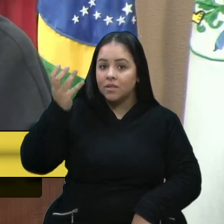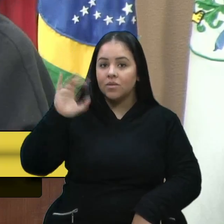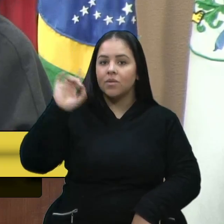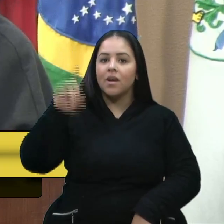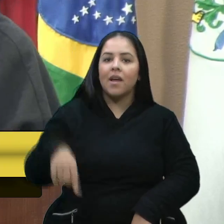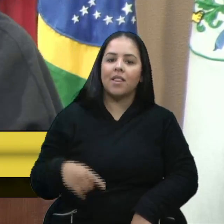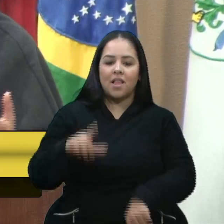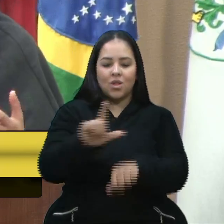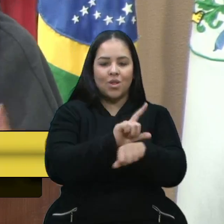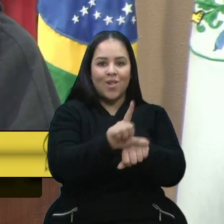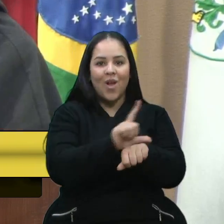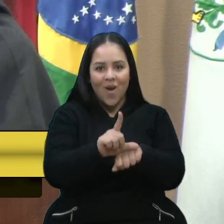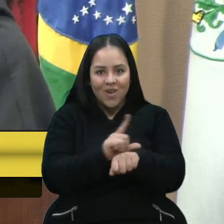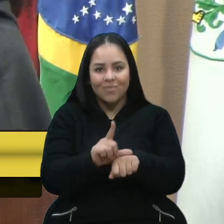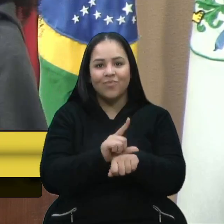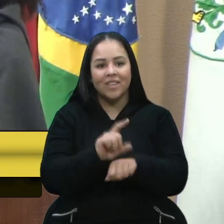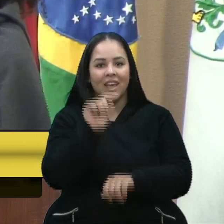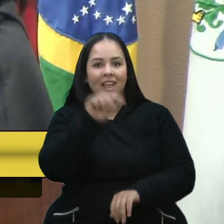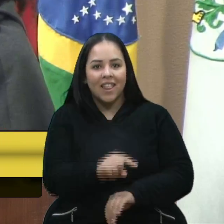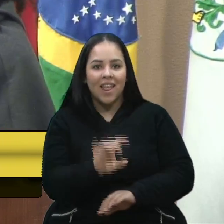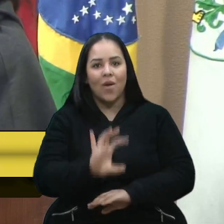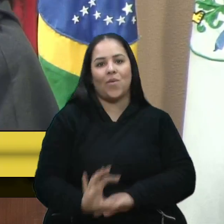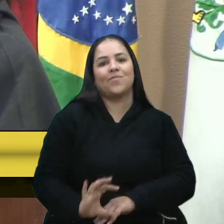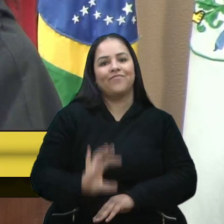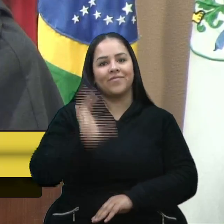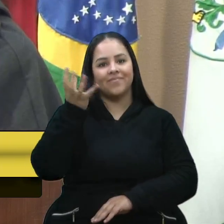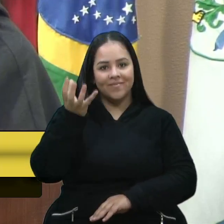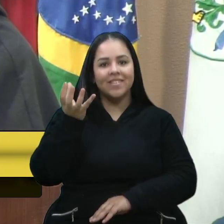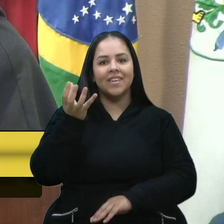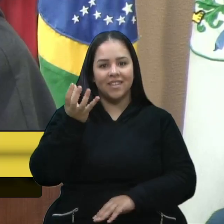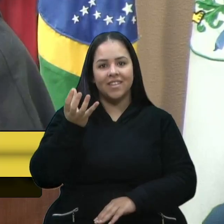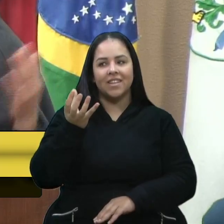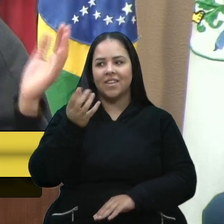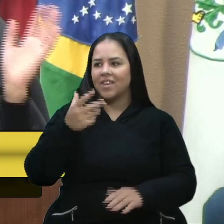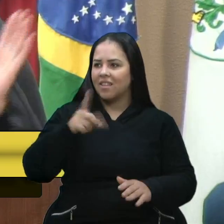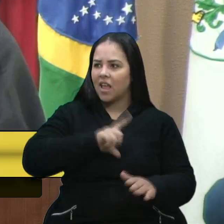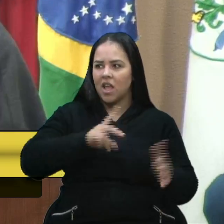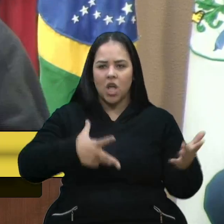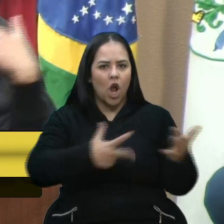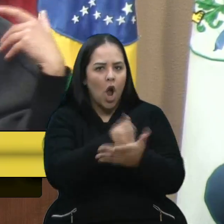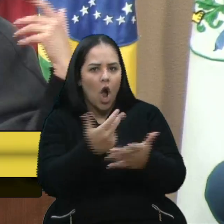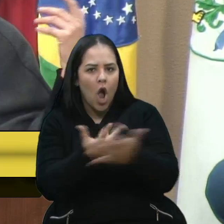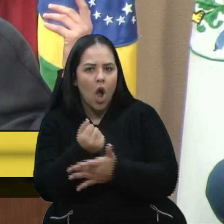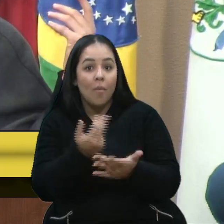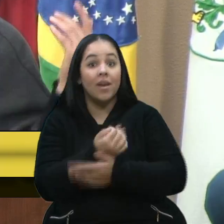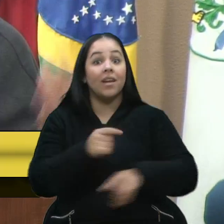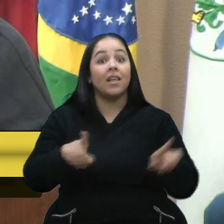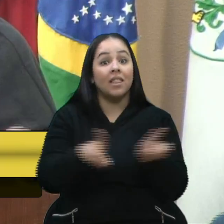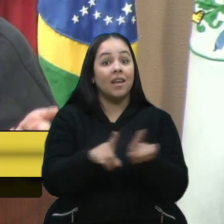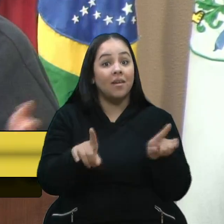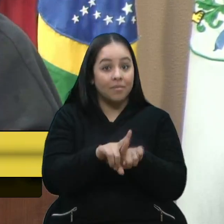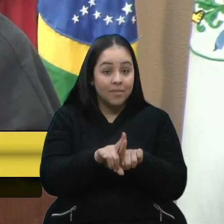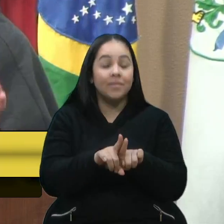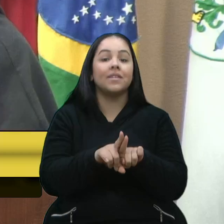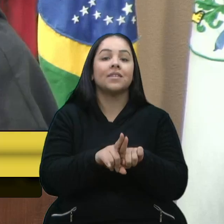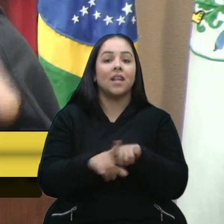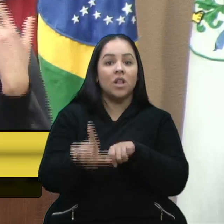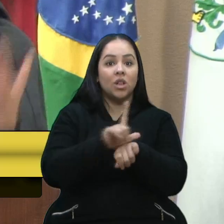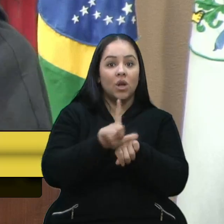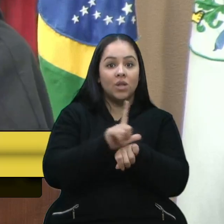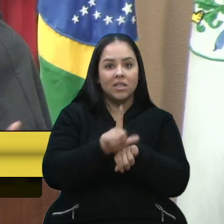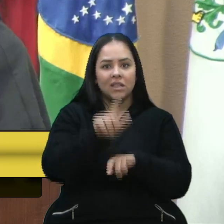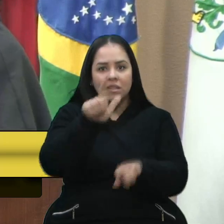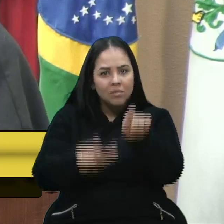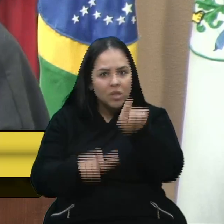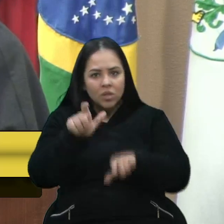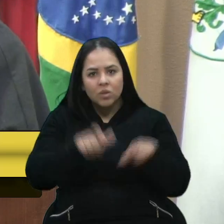comércio local que as coisas para aquela atividade acontecer vão ser compradas. E é também no nosso comércio local que as pessoas